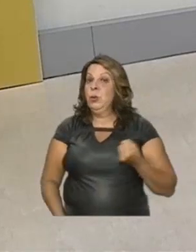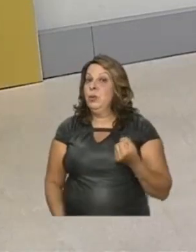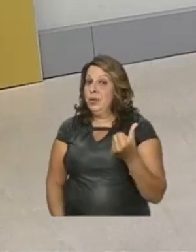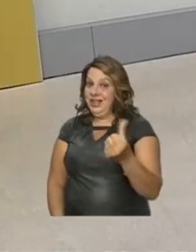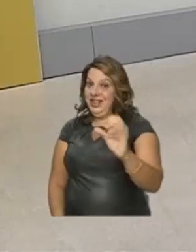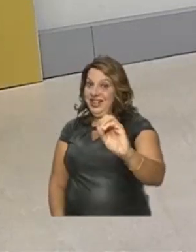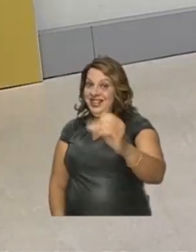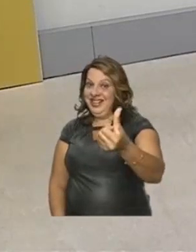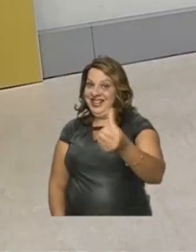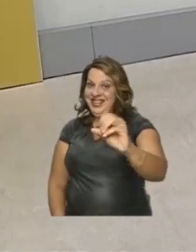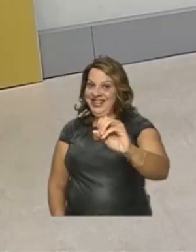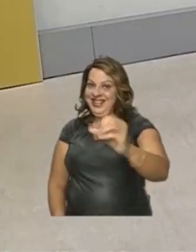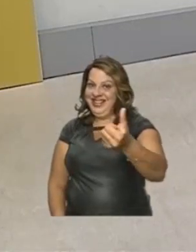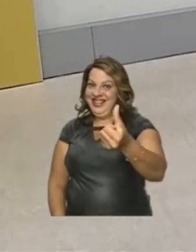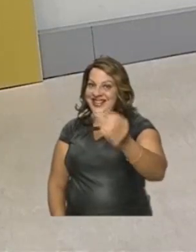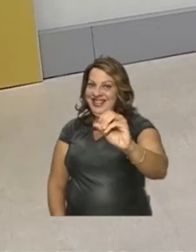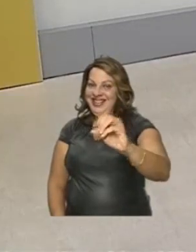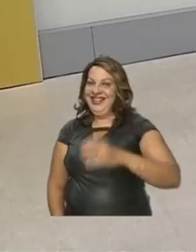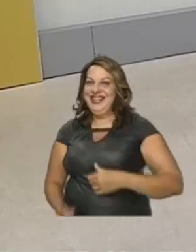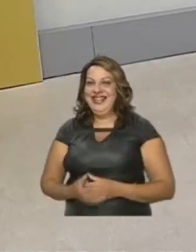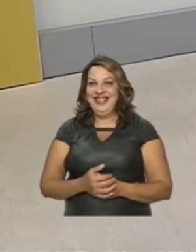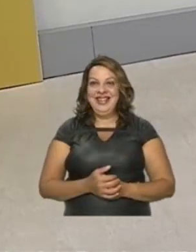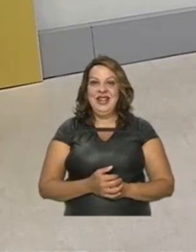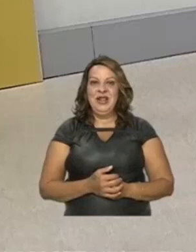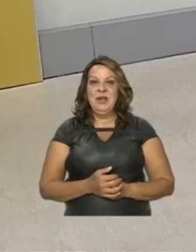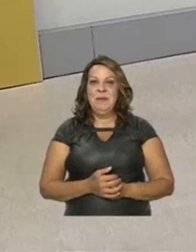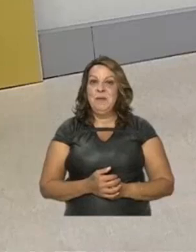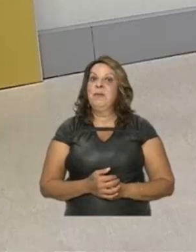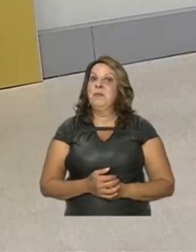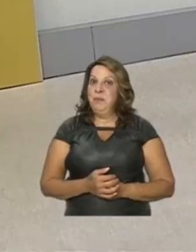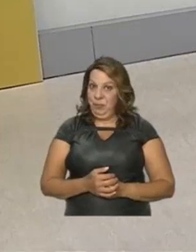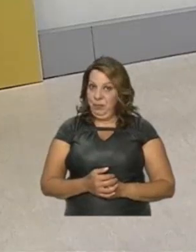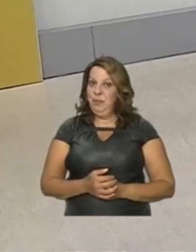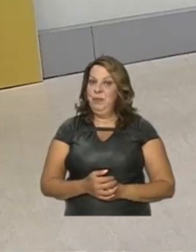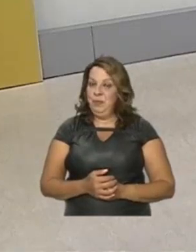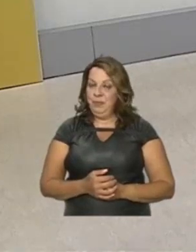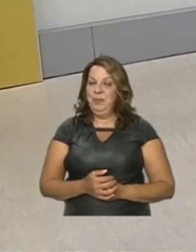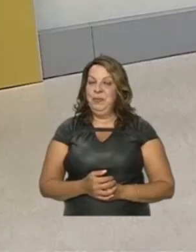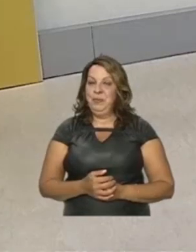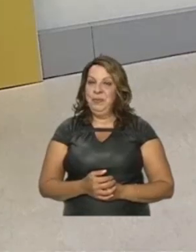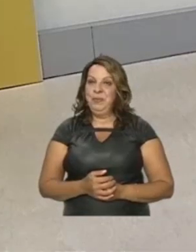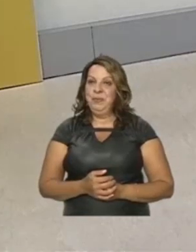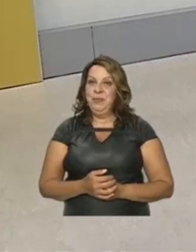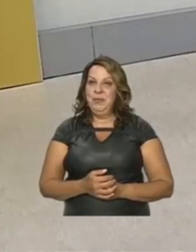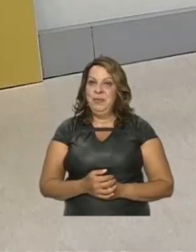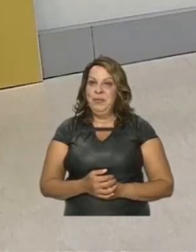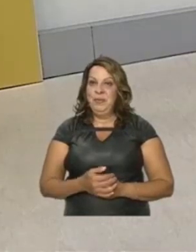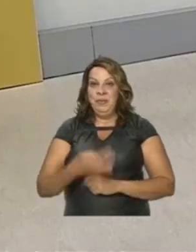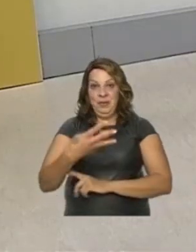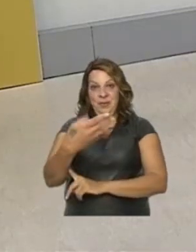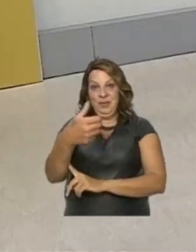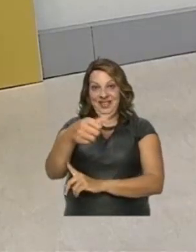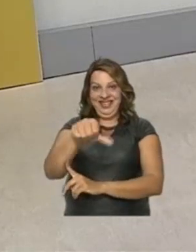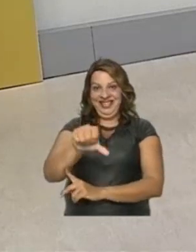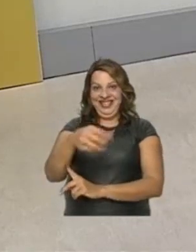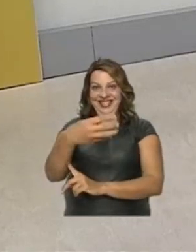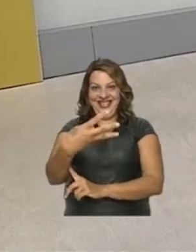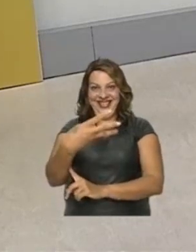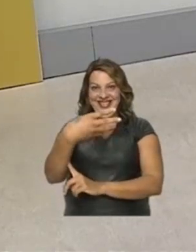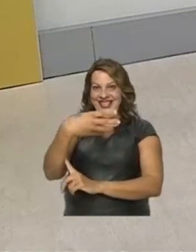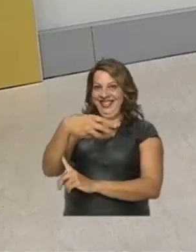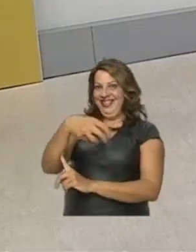número 60, 60. 60 aí vai marcando, senta aí vai marcando, viu? 49